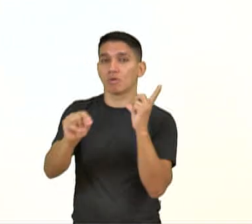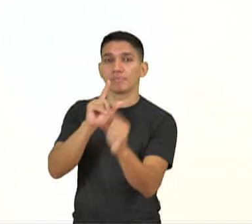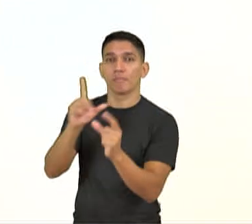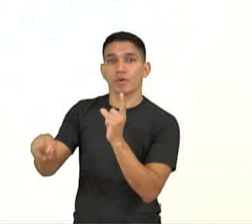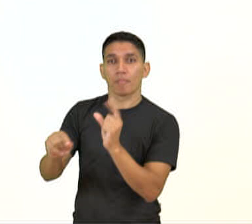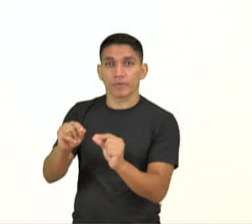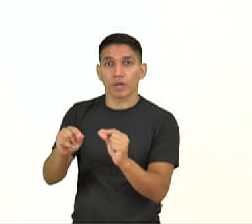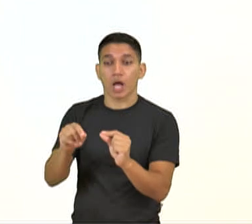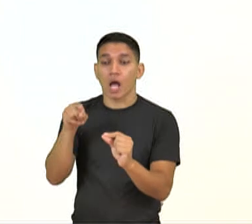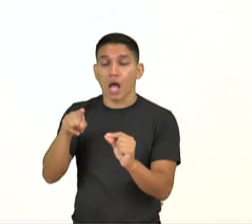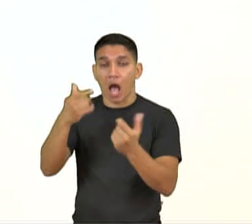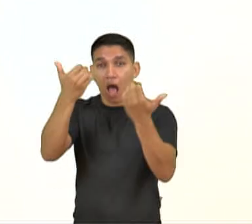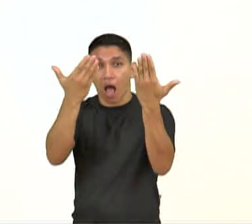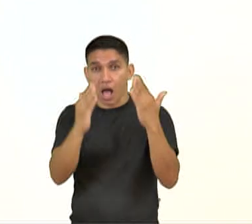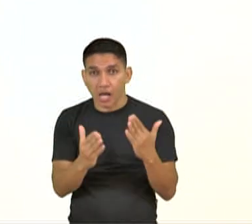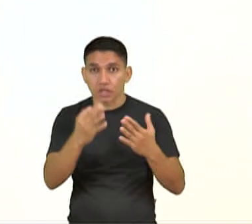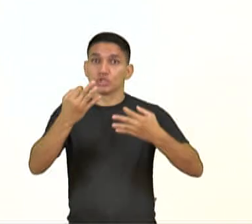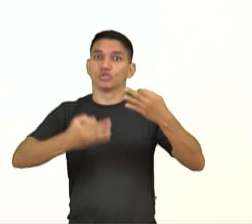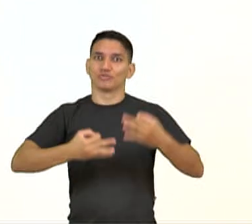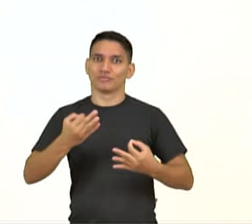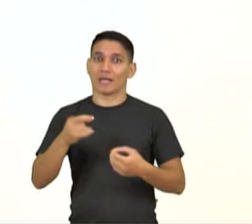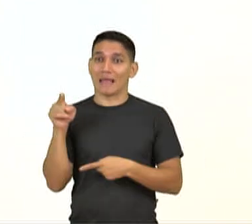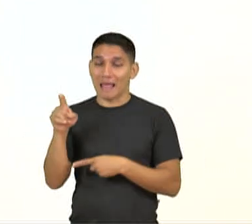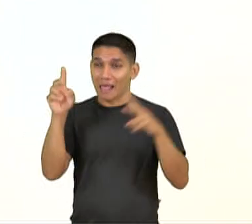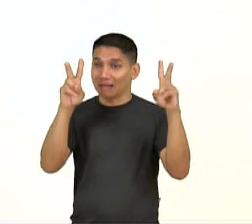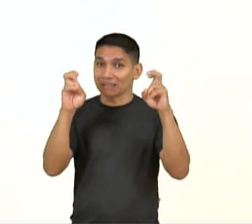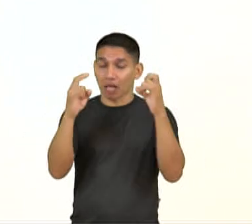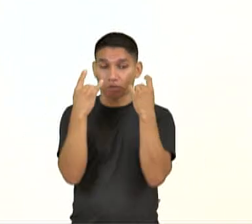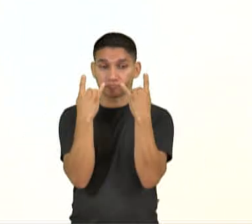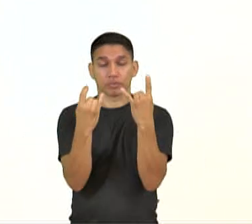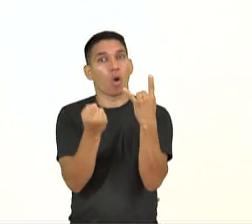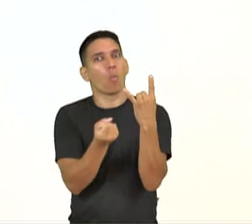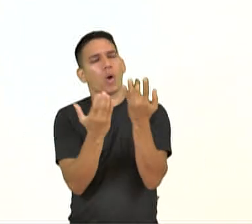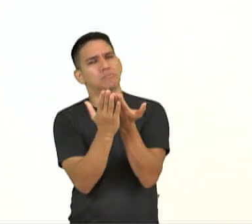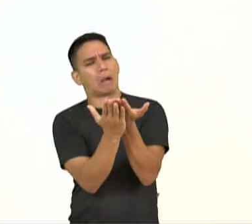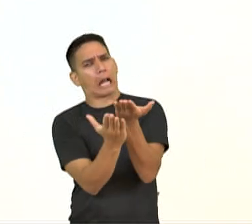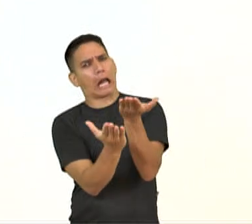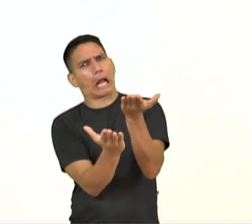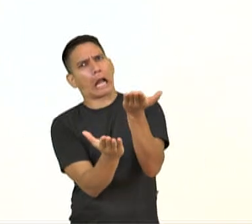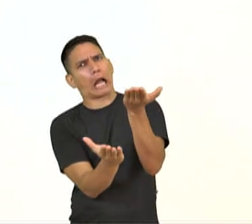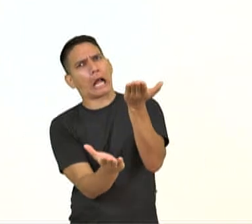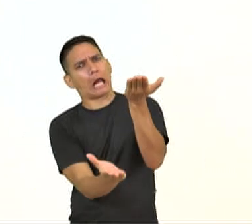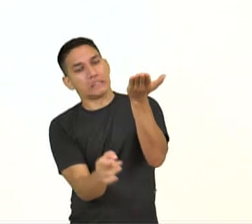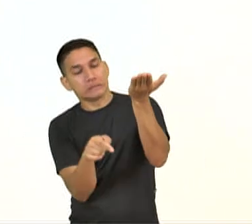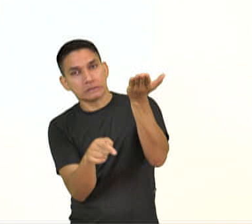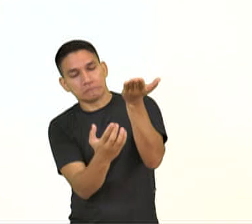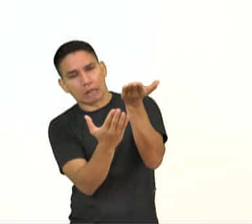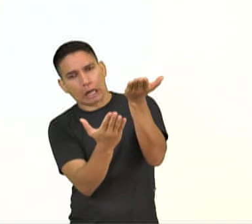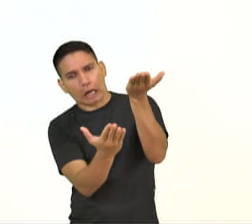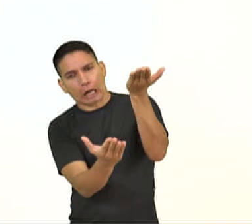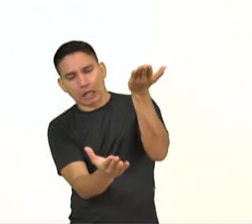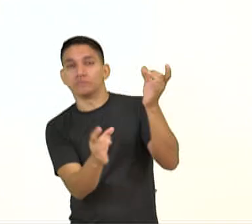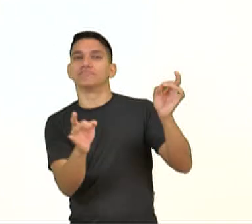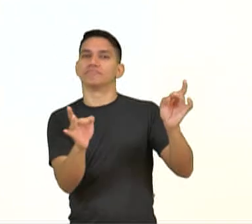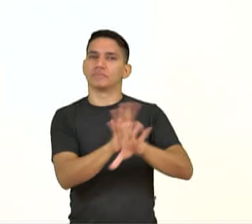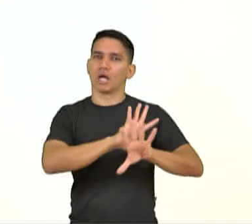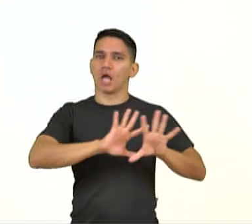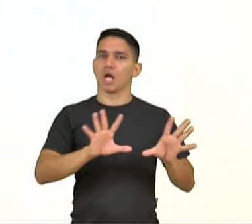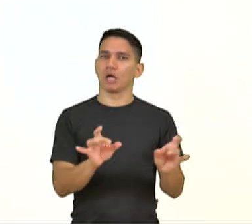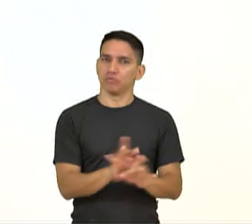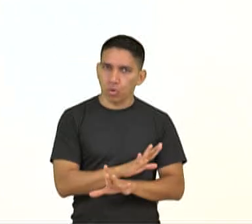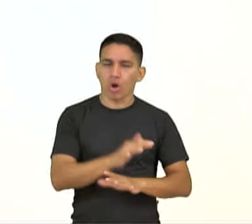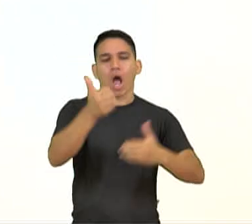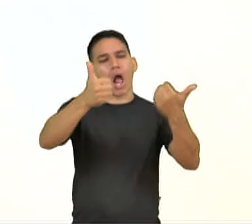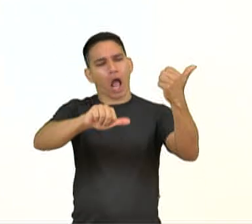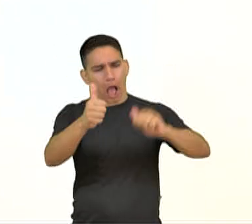a atenção para essa quantidade, né? Porque ele apresenta ali a quantidade de refúgios concluídos, então, esses pedidos